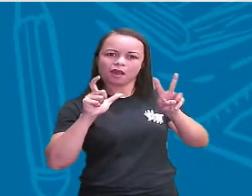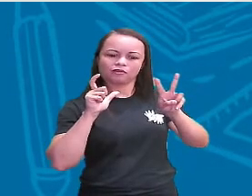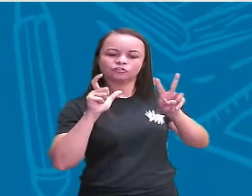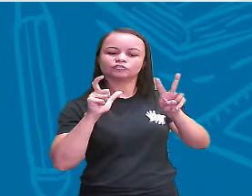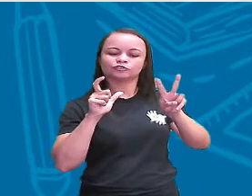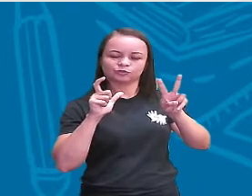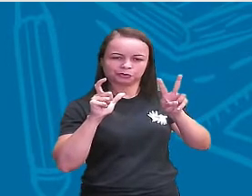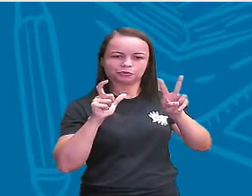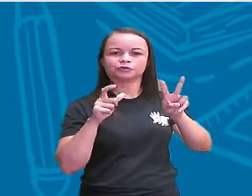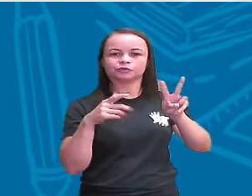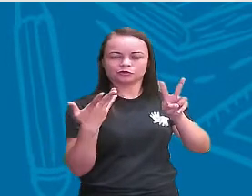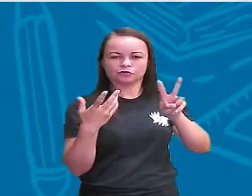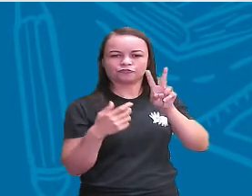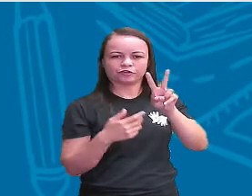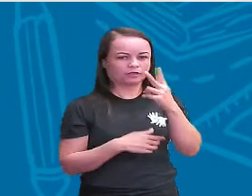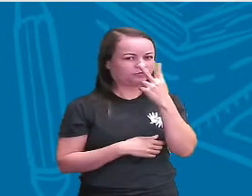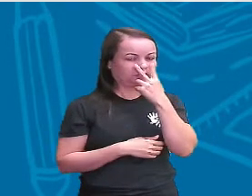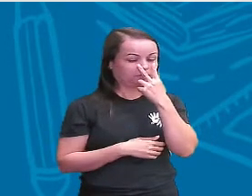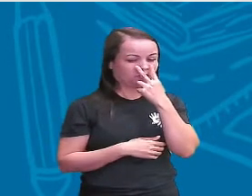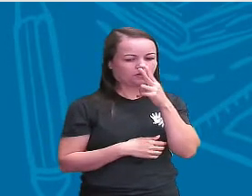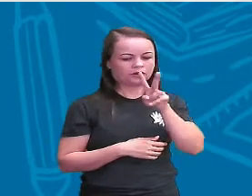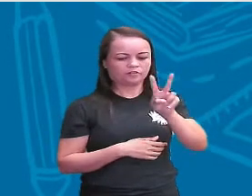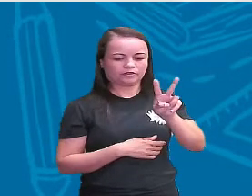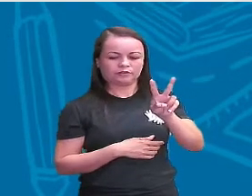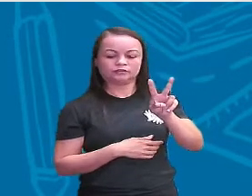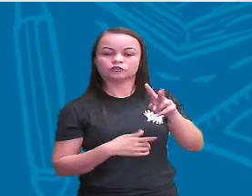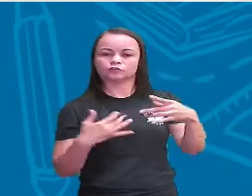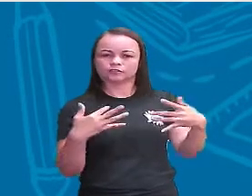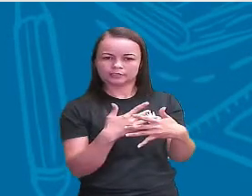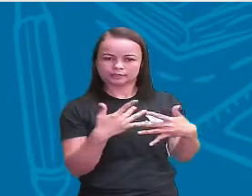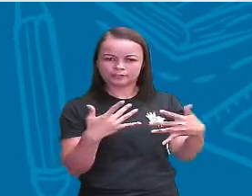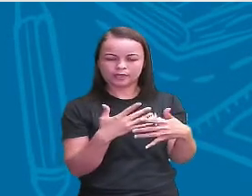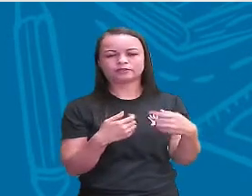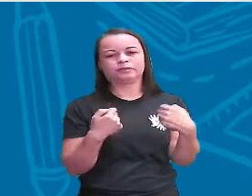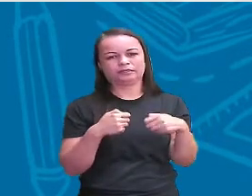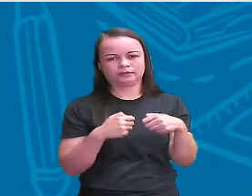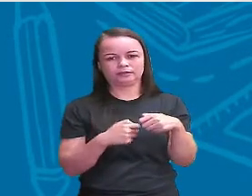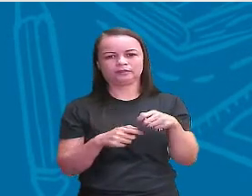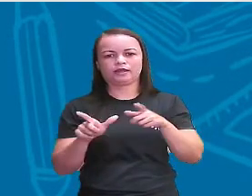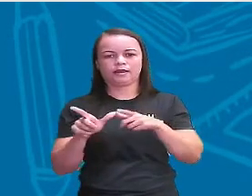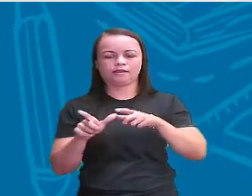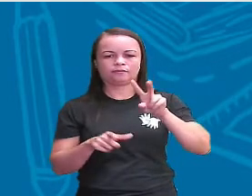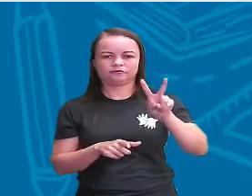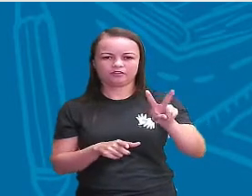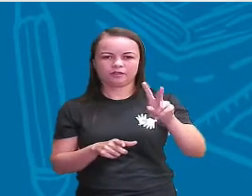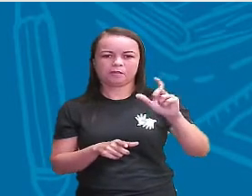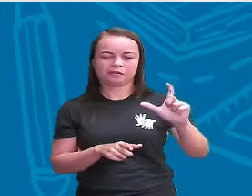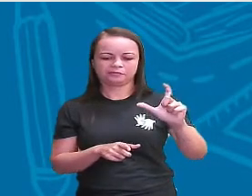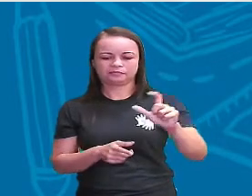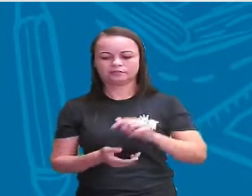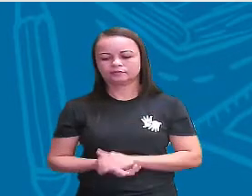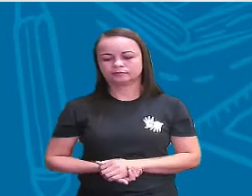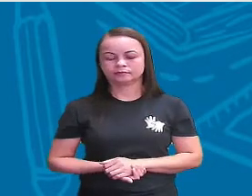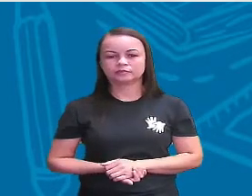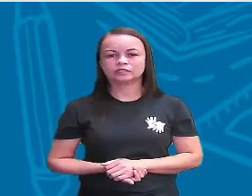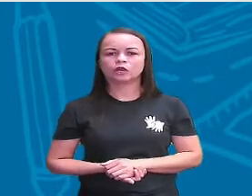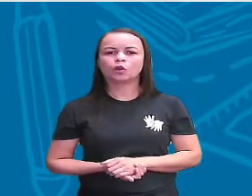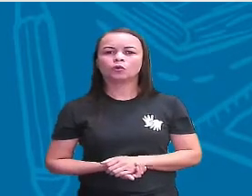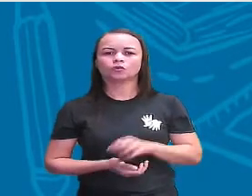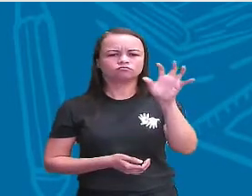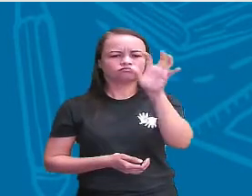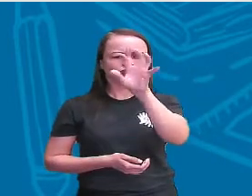de Vitória, que é a cidade, tem que ser letra maiúscula. Nome de regiões,